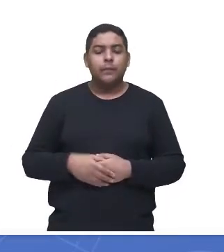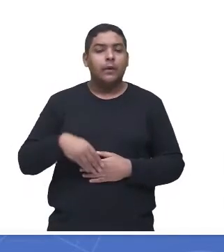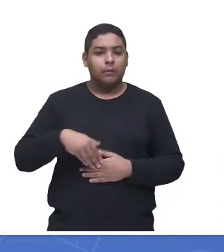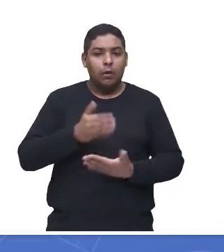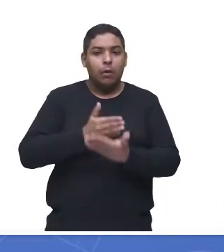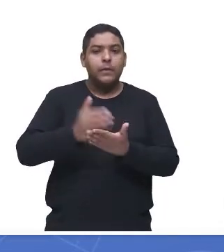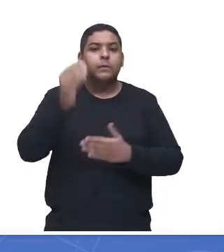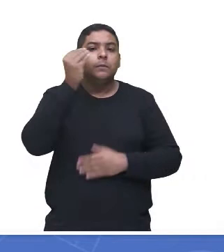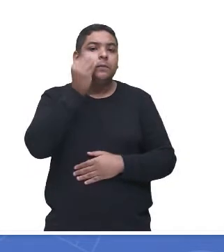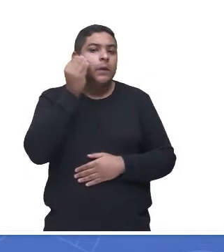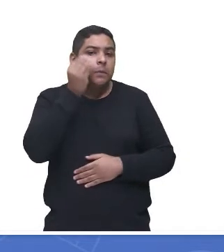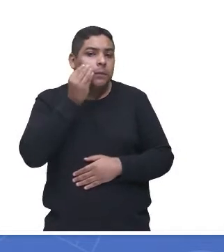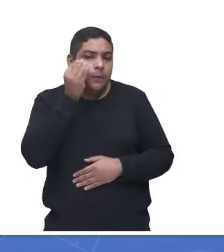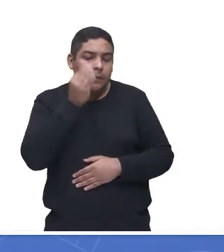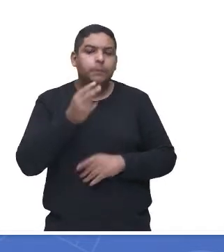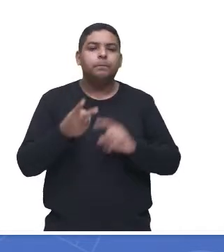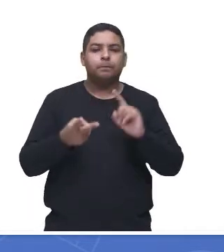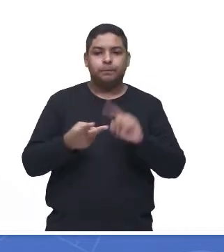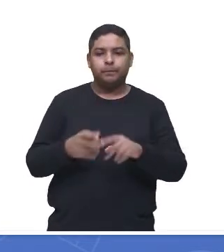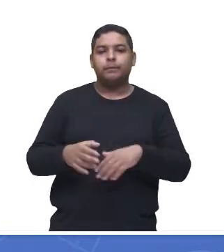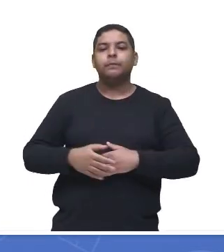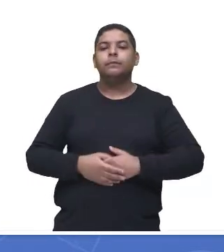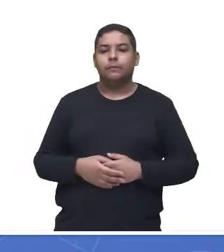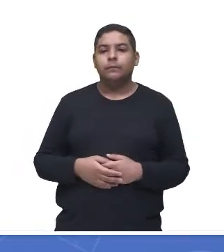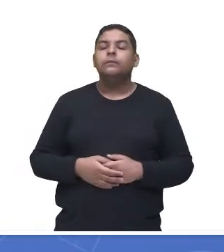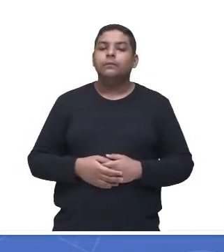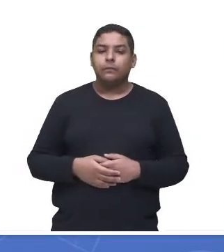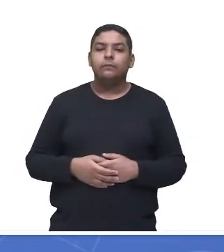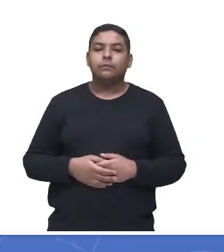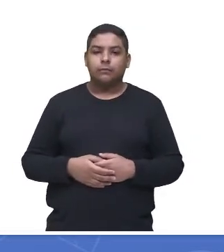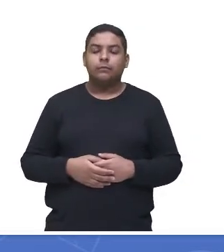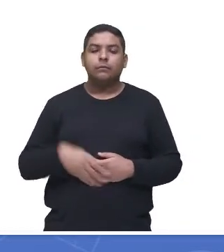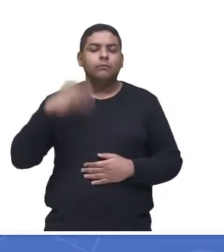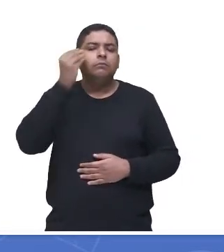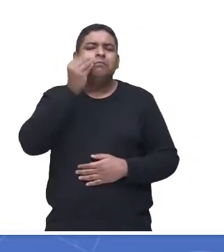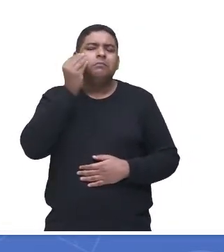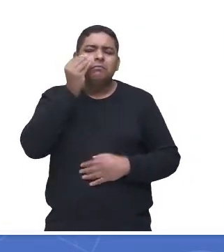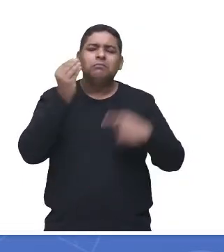empírico, né? Esse conhecimento empírico aqui,